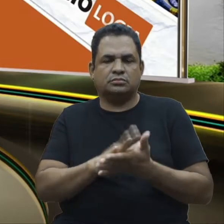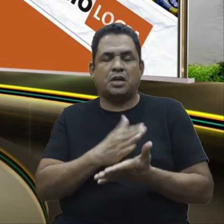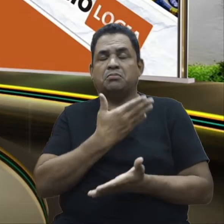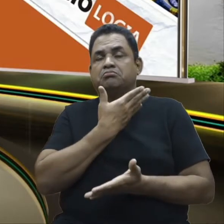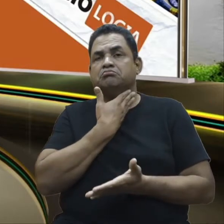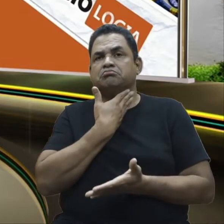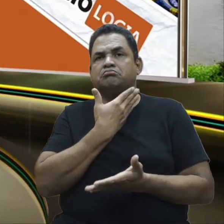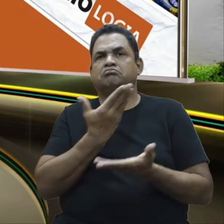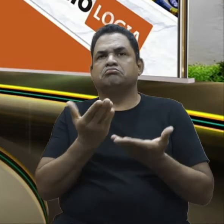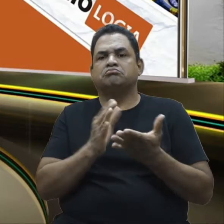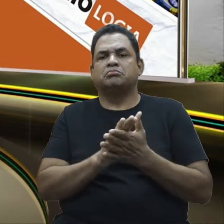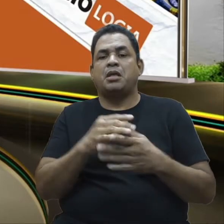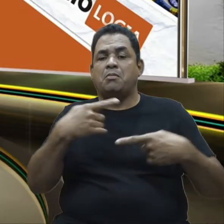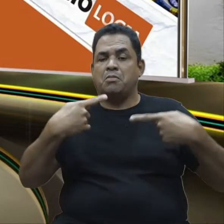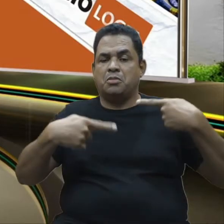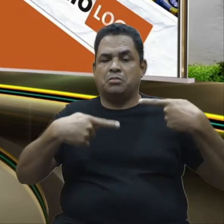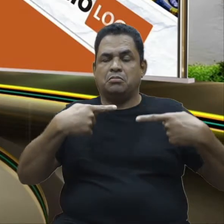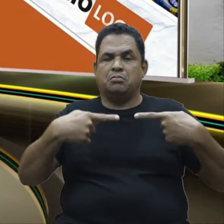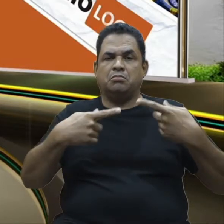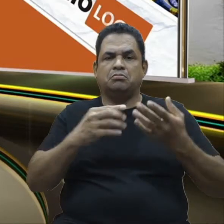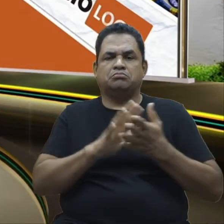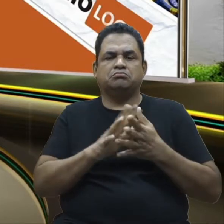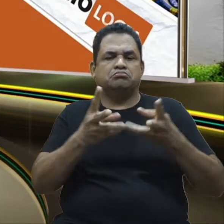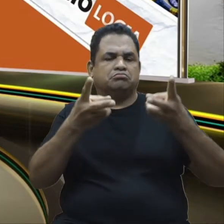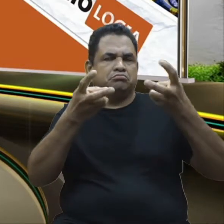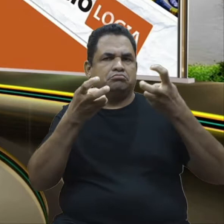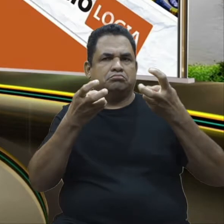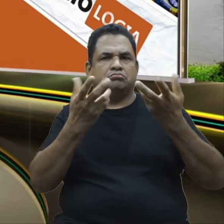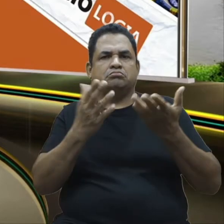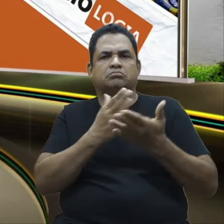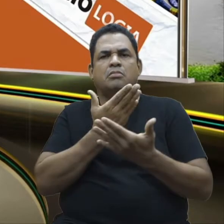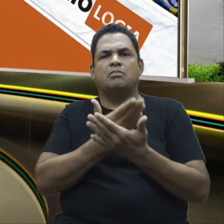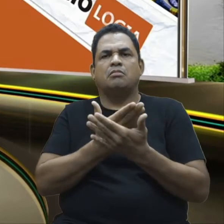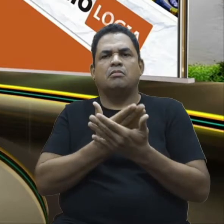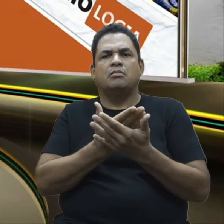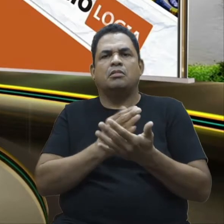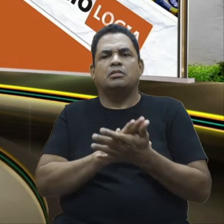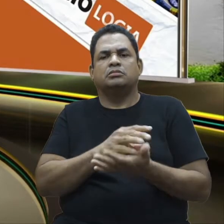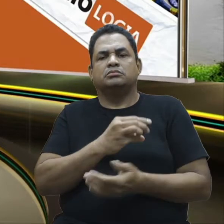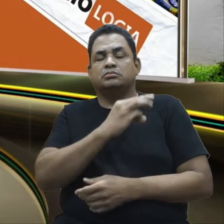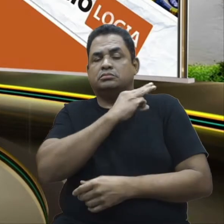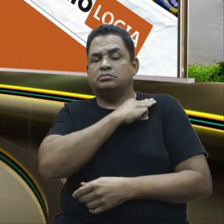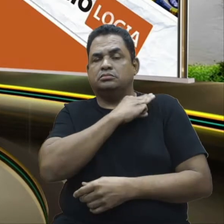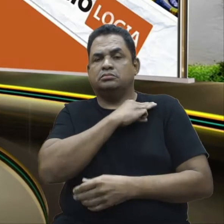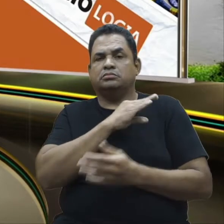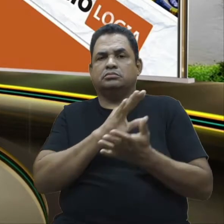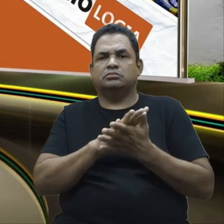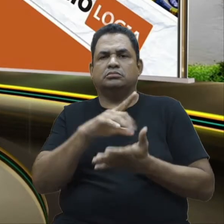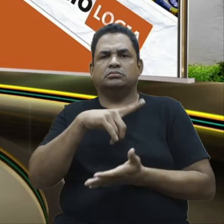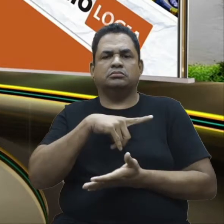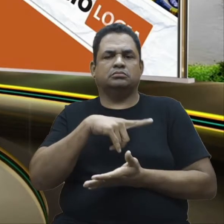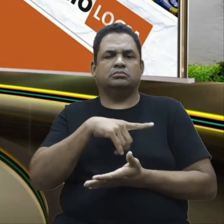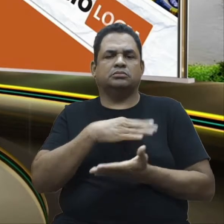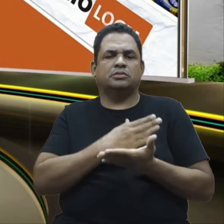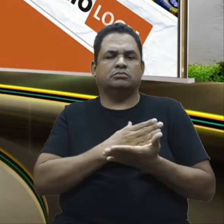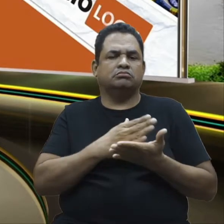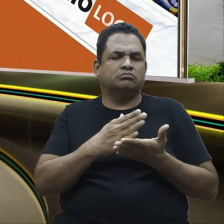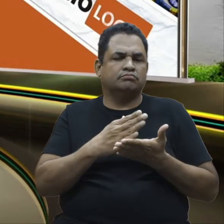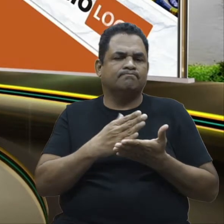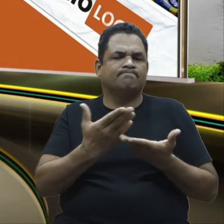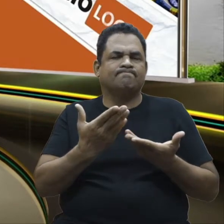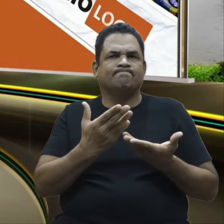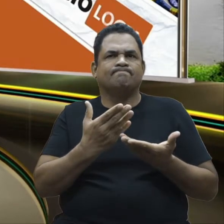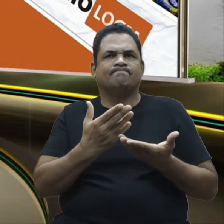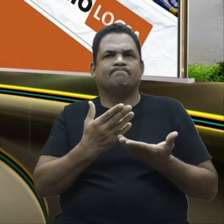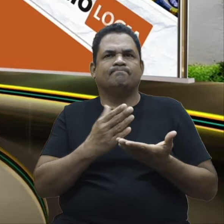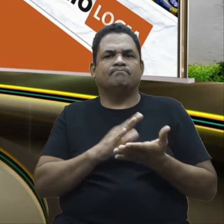sobre a questão política. Vocês perceberam aí que as nossas aulas do terceiro ano, elas vão ter no seu início uma pegada um pouco